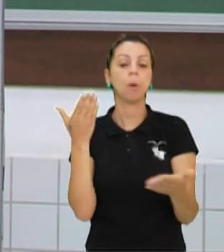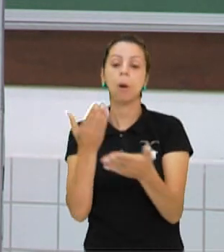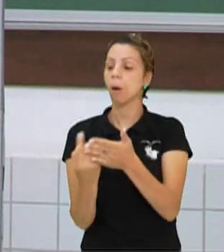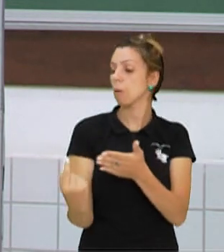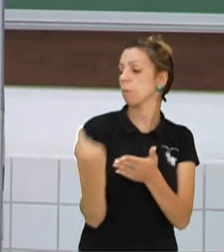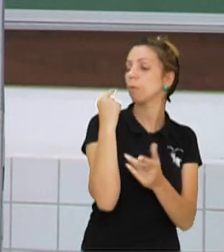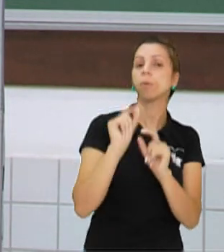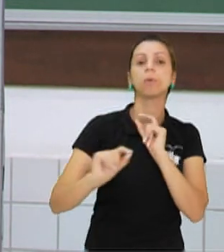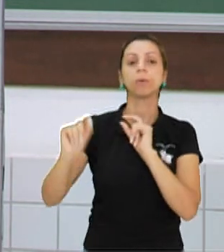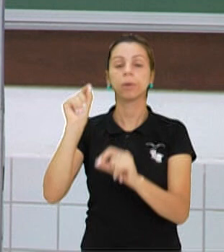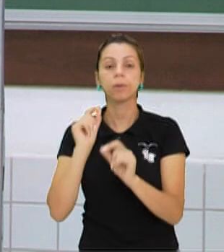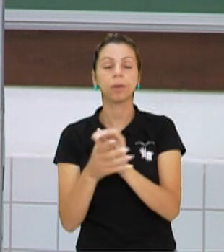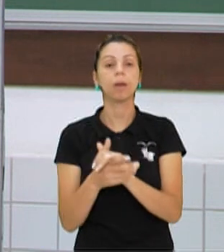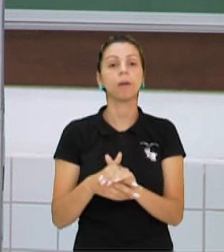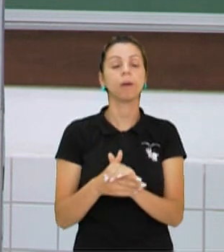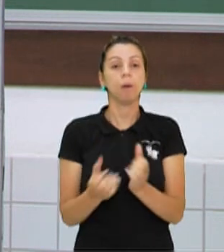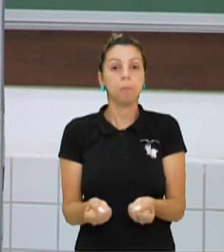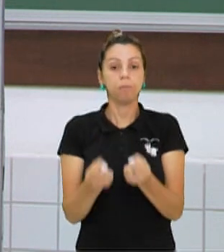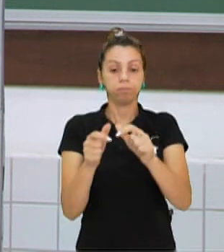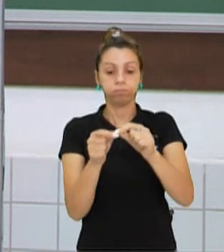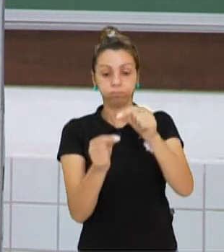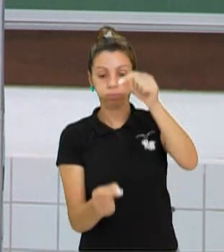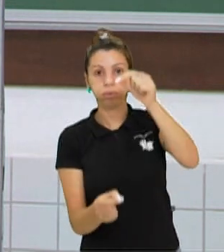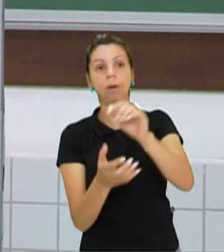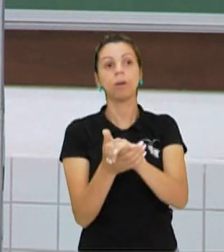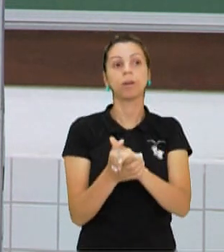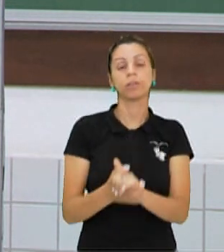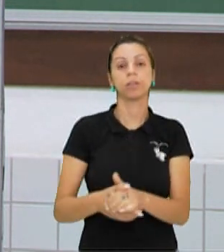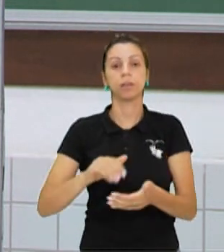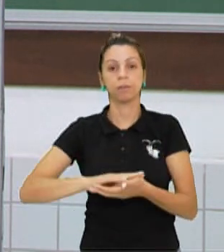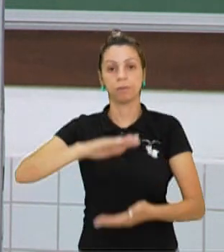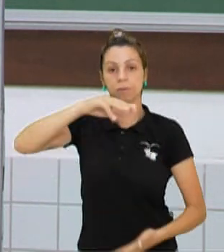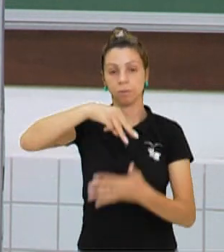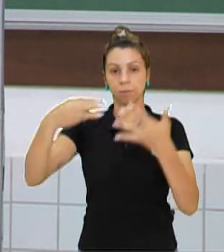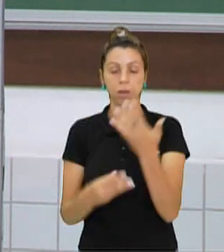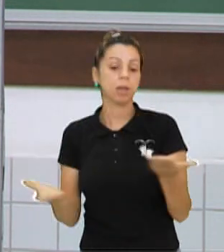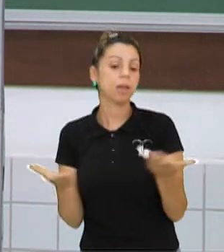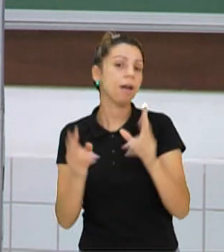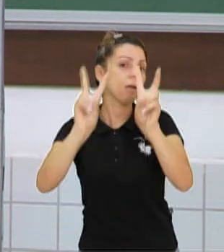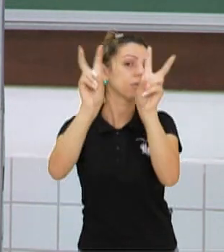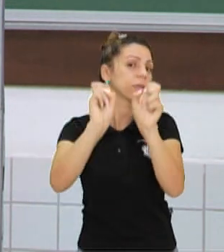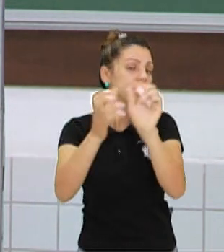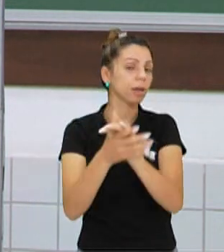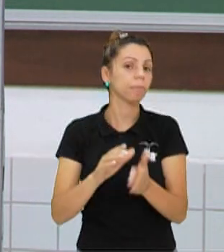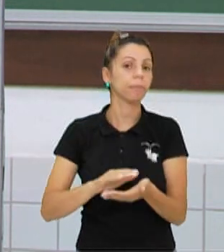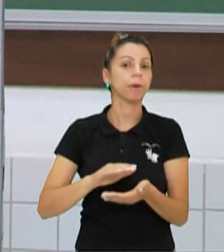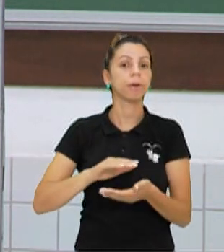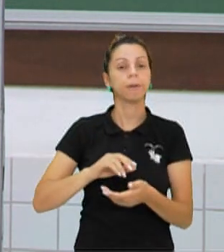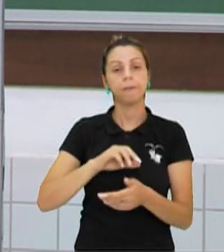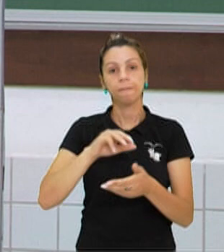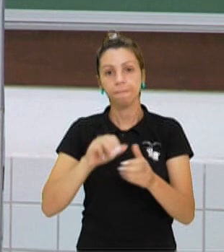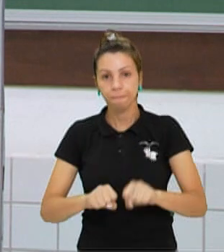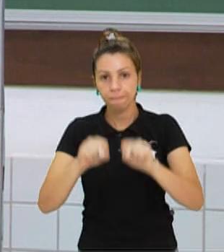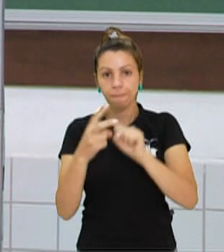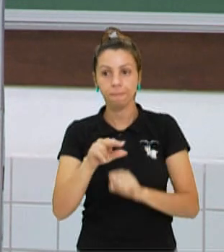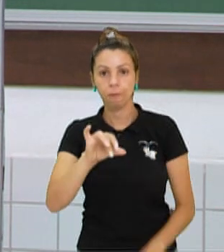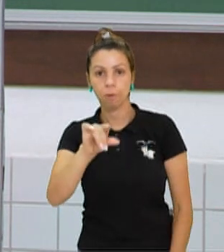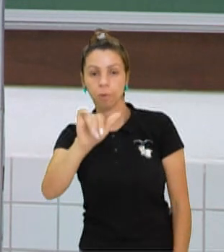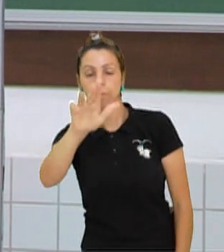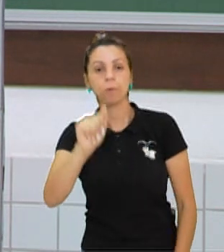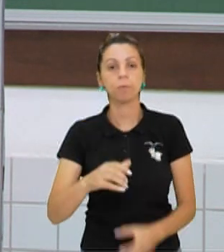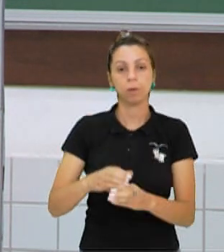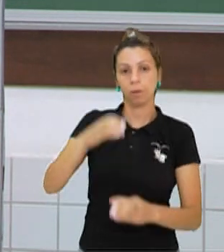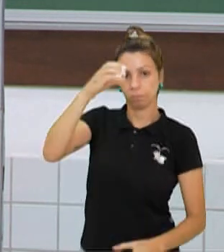passada a gente viu volume de prismas, E nessa aula a gente vai ver um pouco de volume de cilindros,